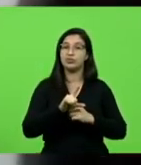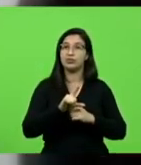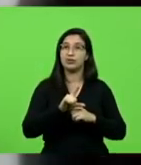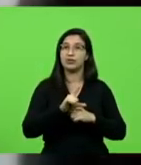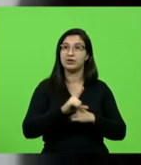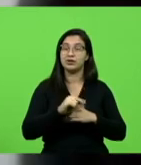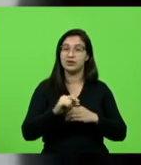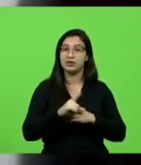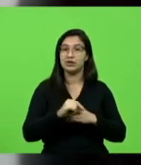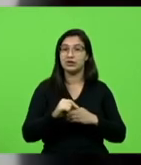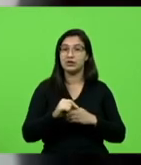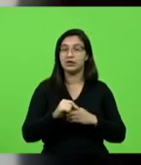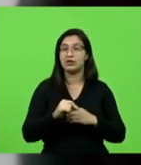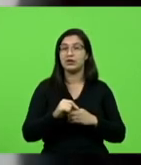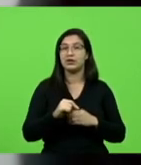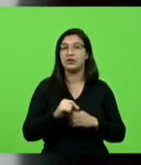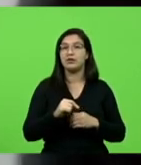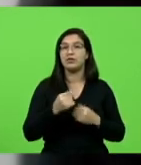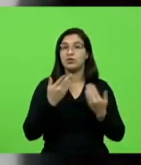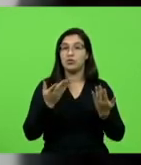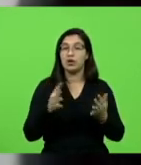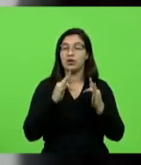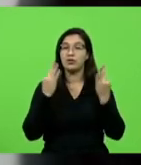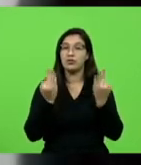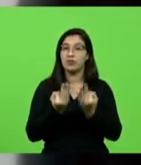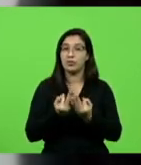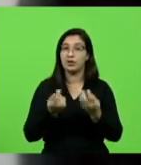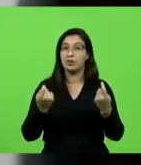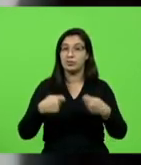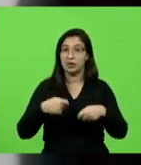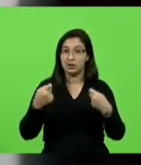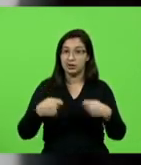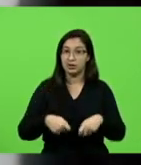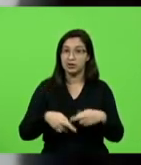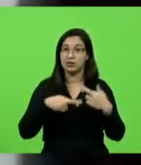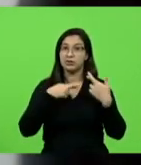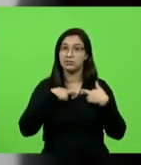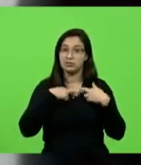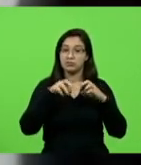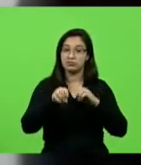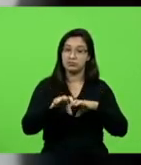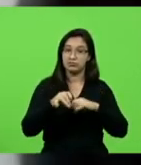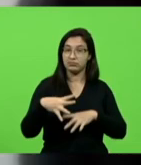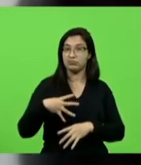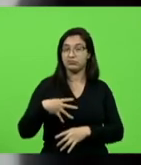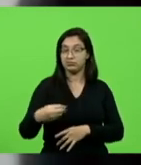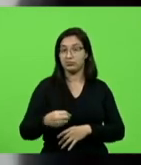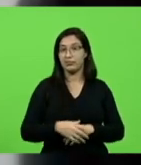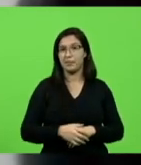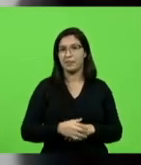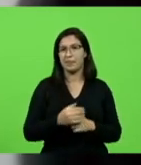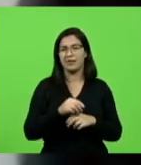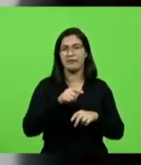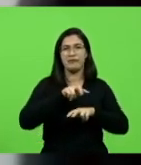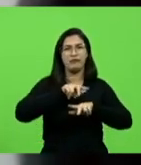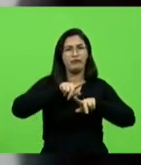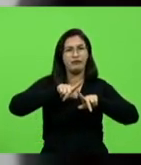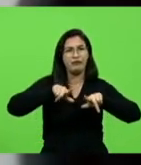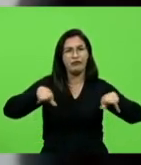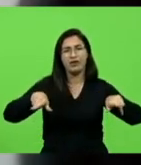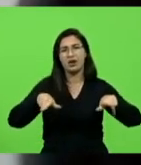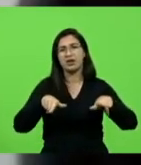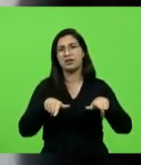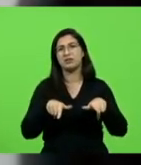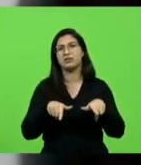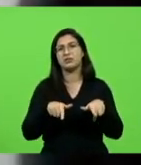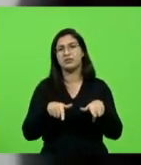dos filhos. Isso aí é confirmado por vários tratados internacionais de direitos humanos ratificados pelo Brasil, que